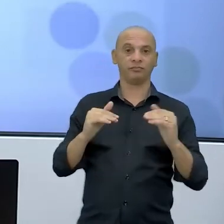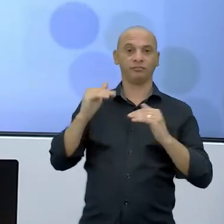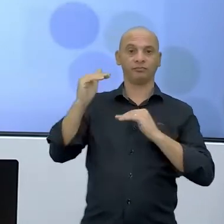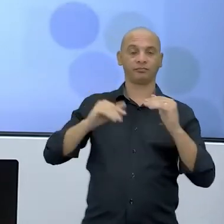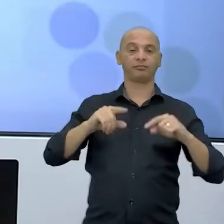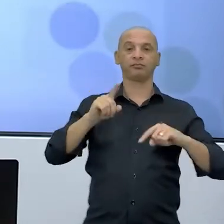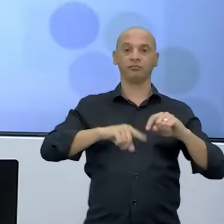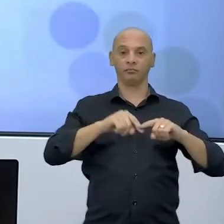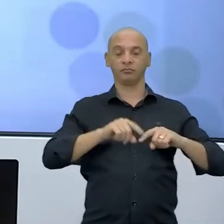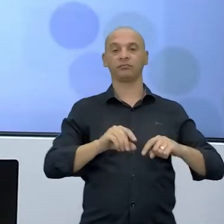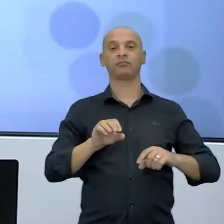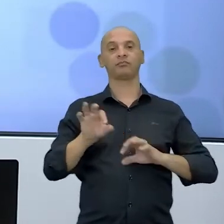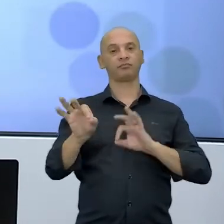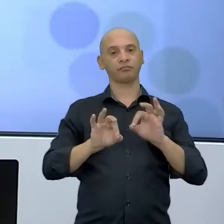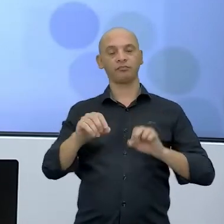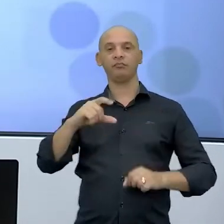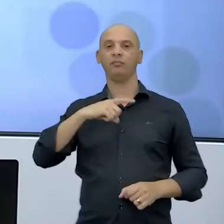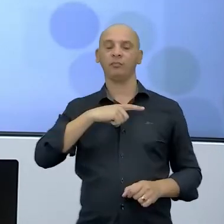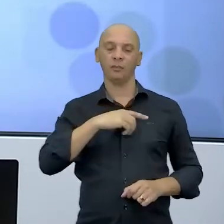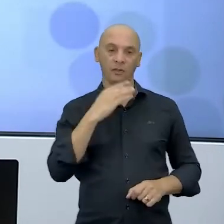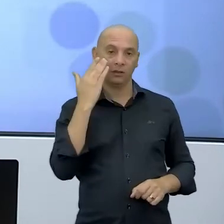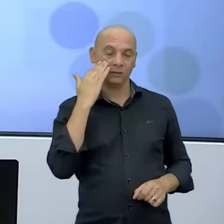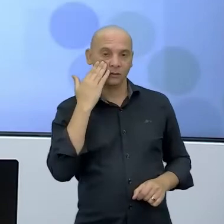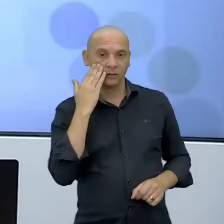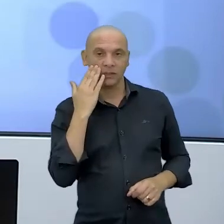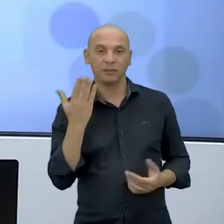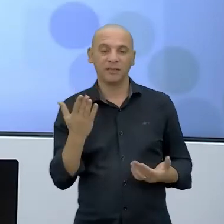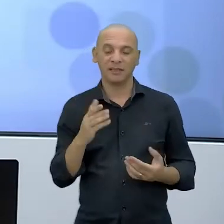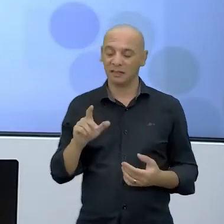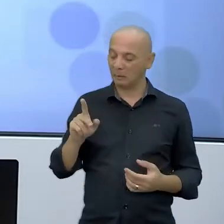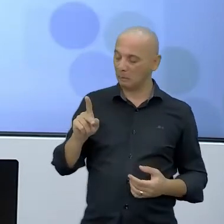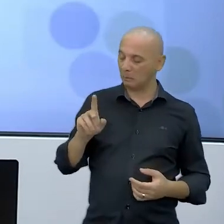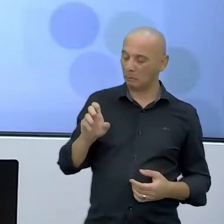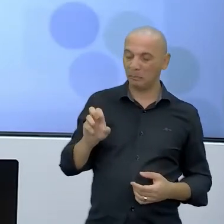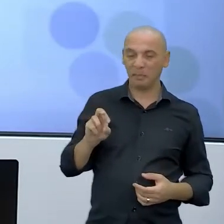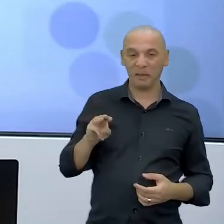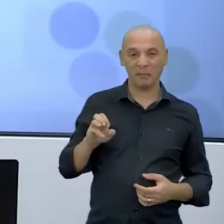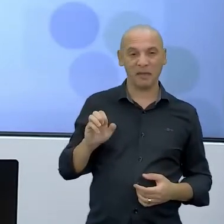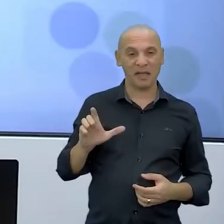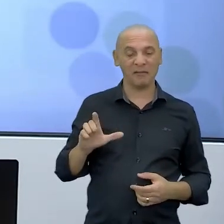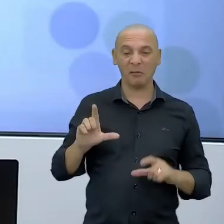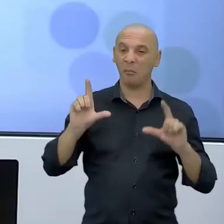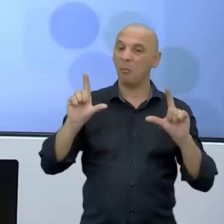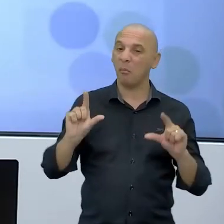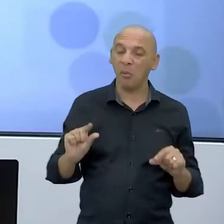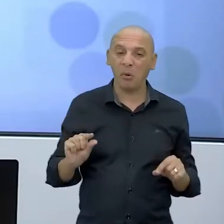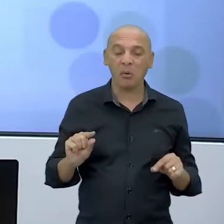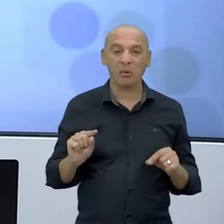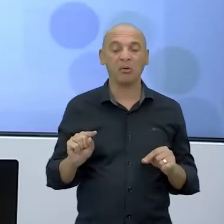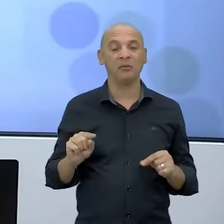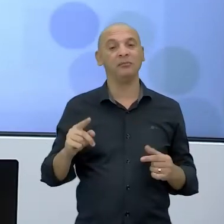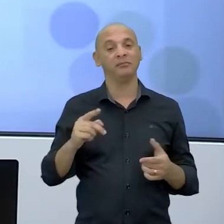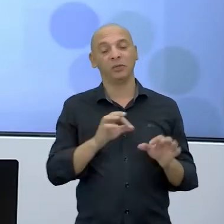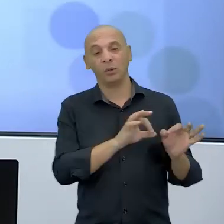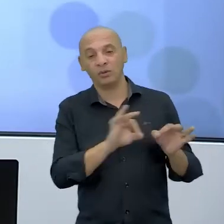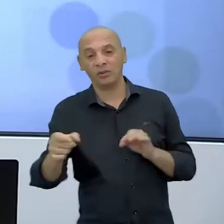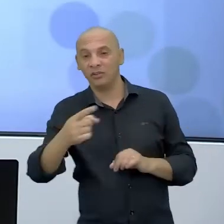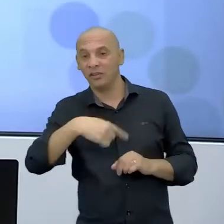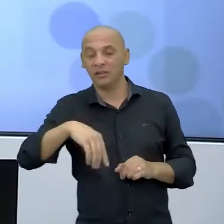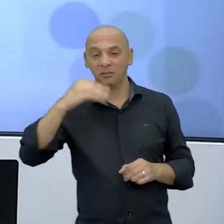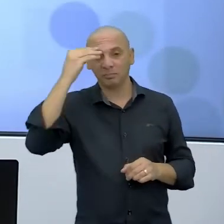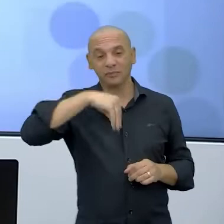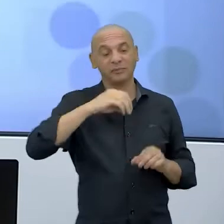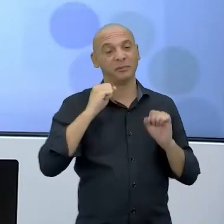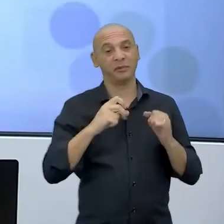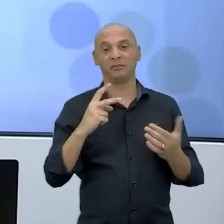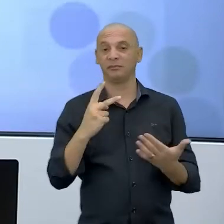matéria orgânica, né? A permeabilidade do solo, tudo isso aí acaba refletindo aí no nosso cotidiano, né?